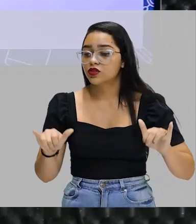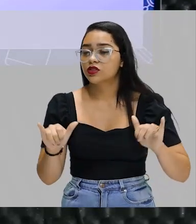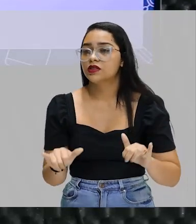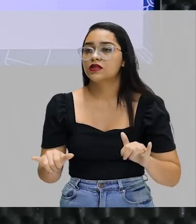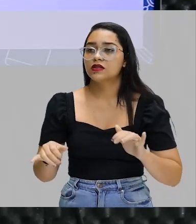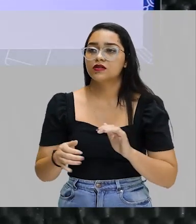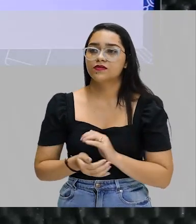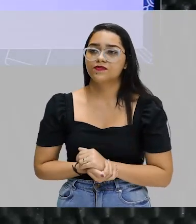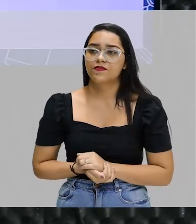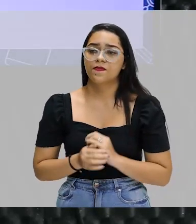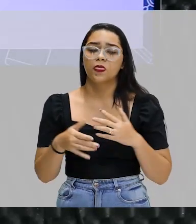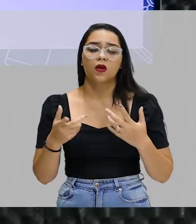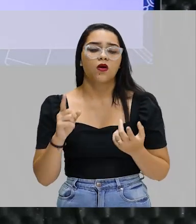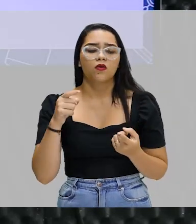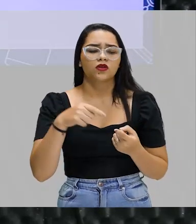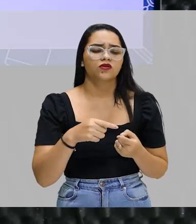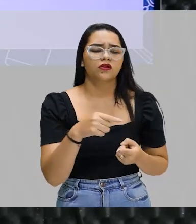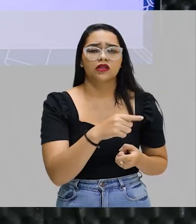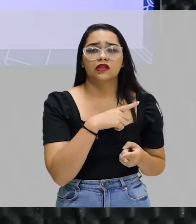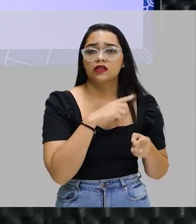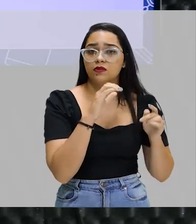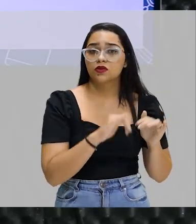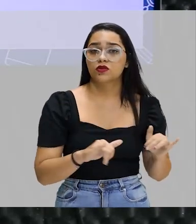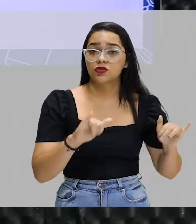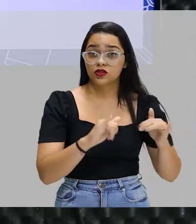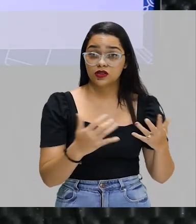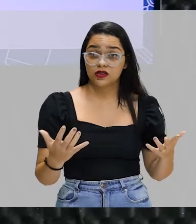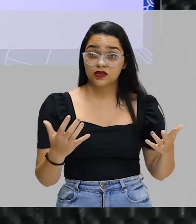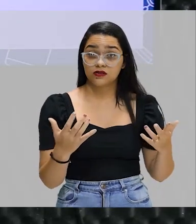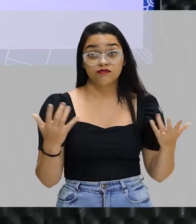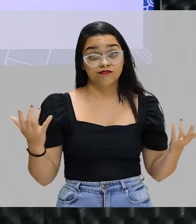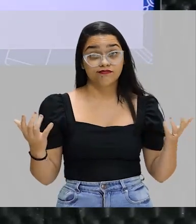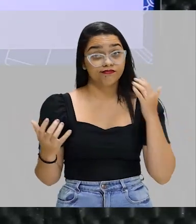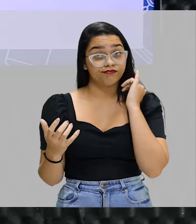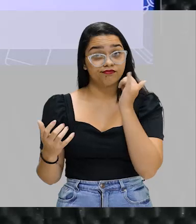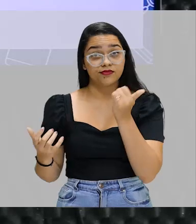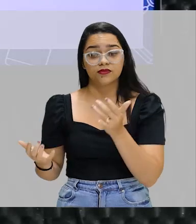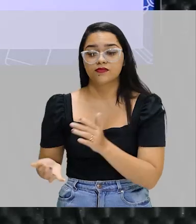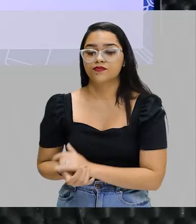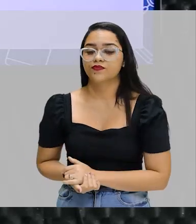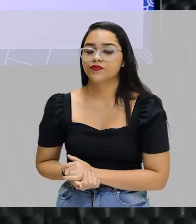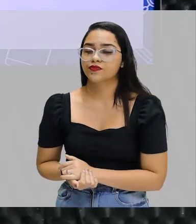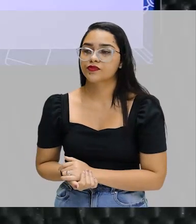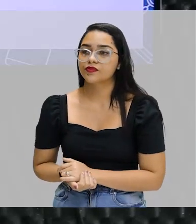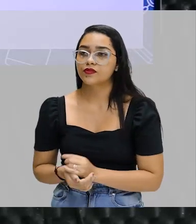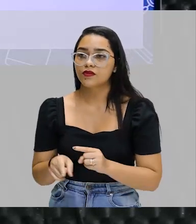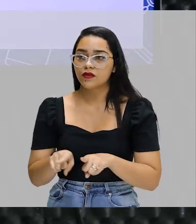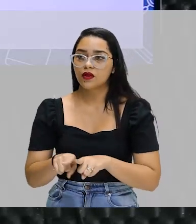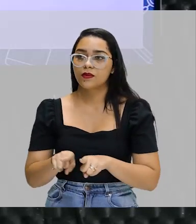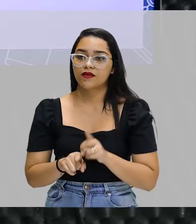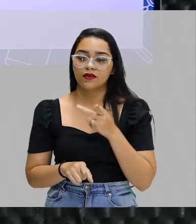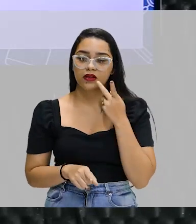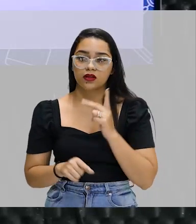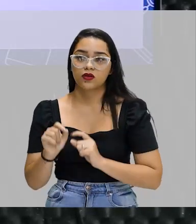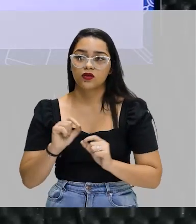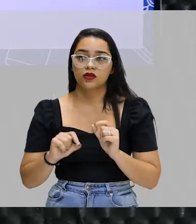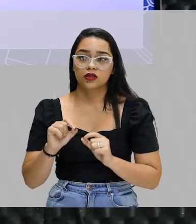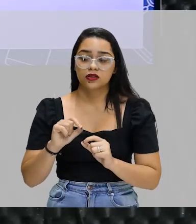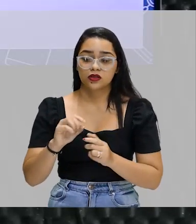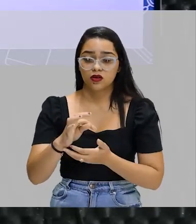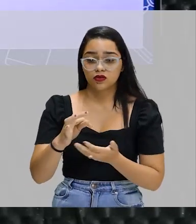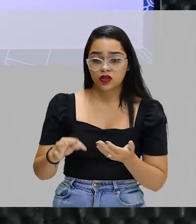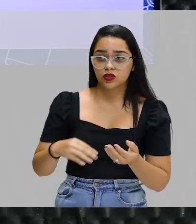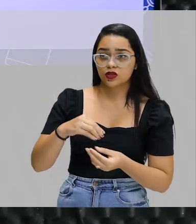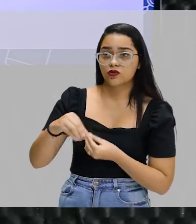esse gênero. Qual é o objetivo de uma notícia? Informar. Tá? Outro gênero muito citado são os textos